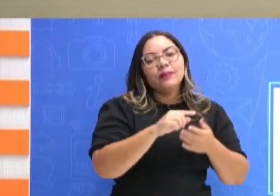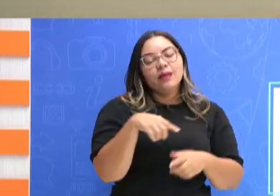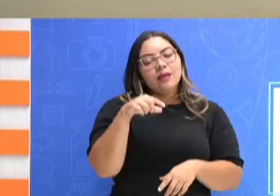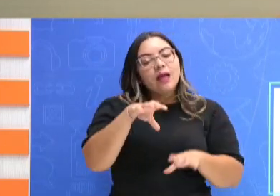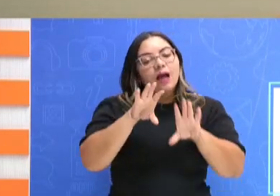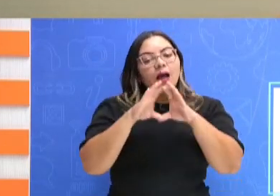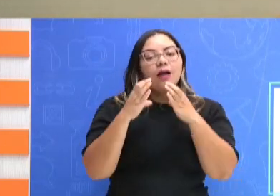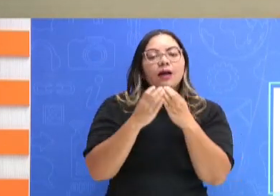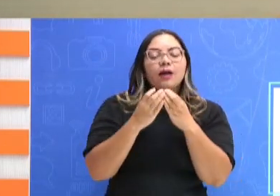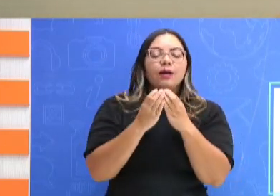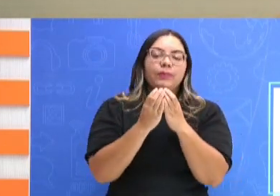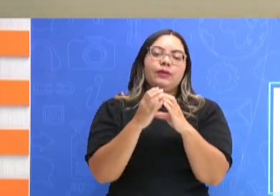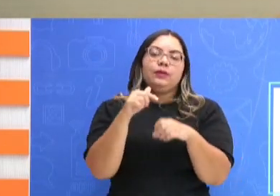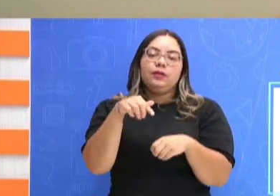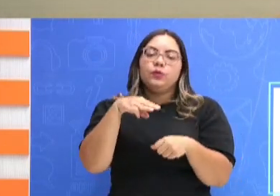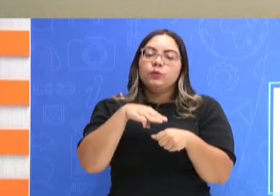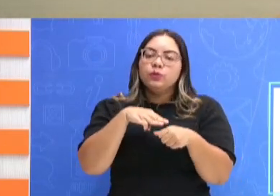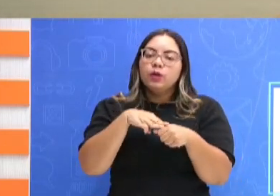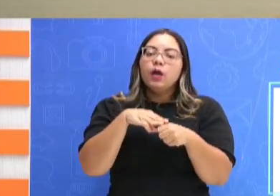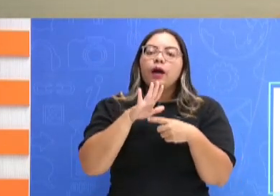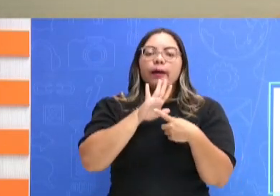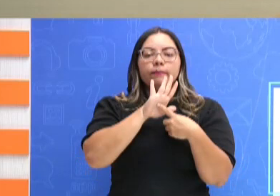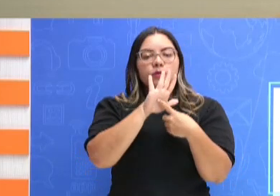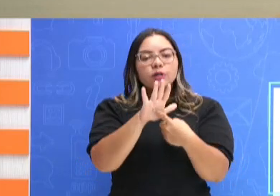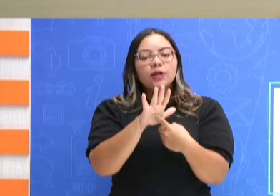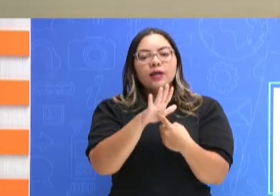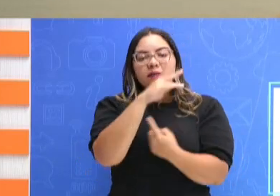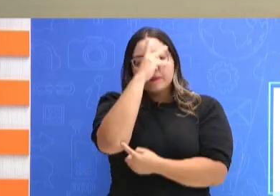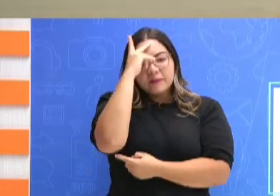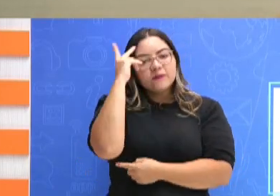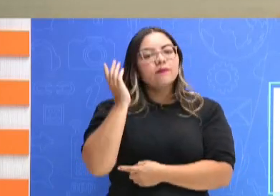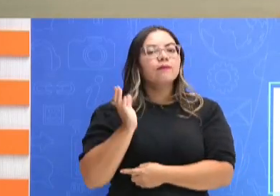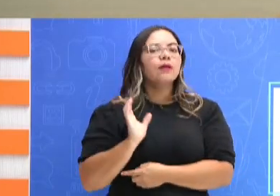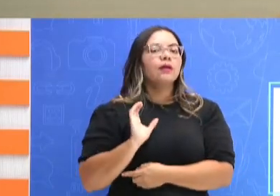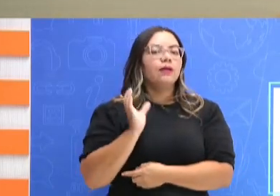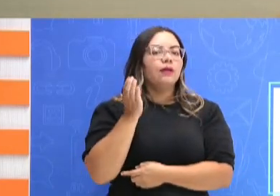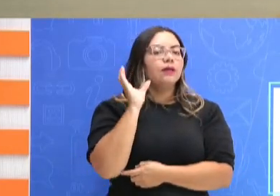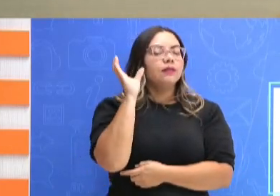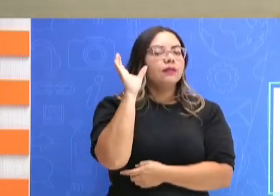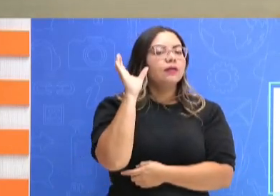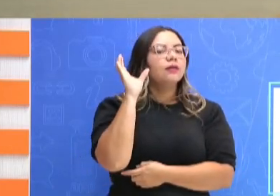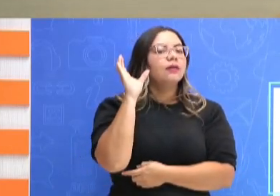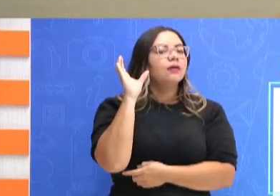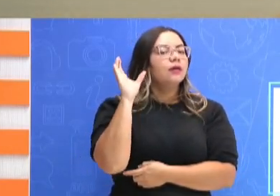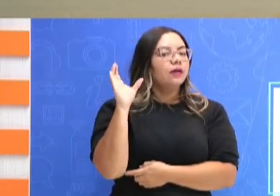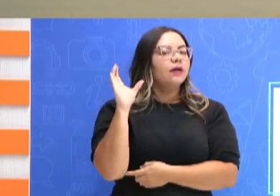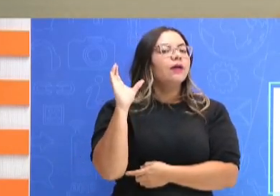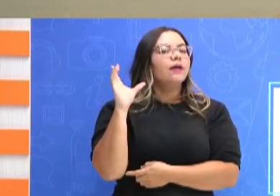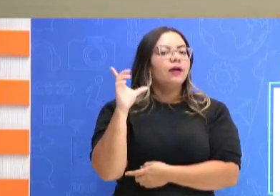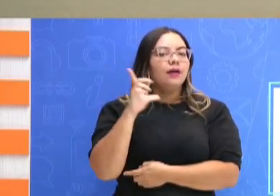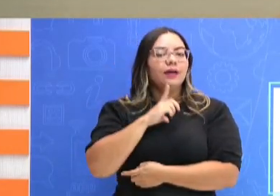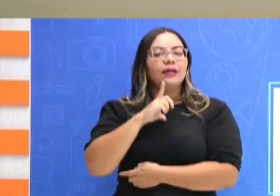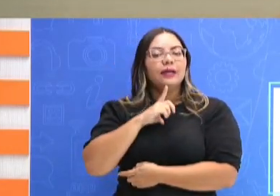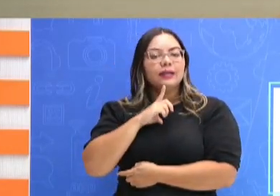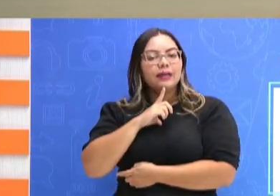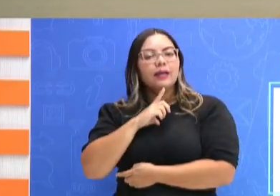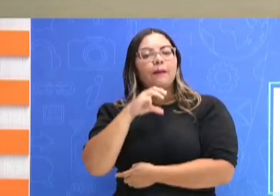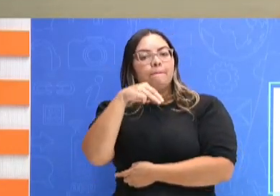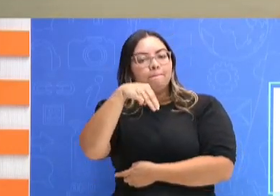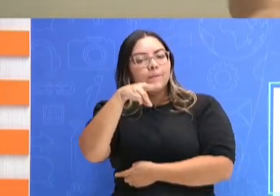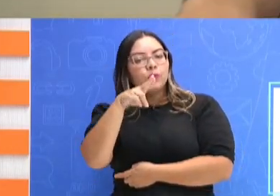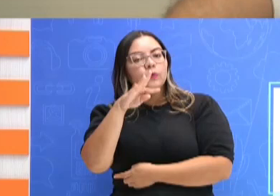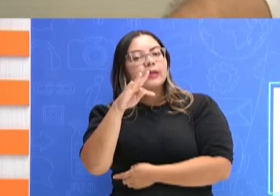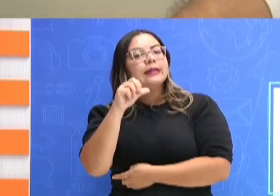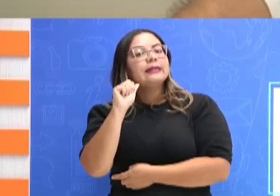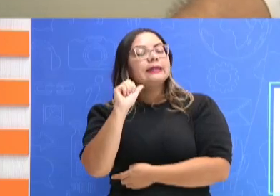Municipal que agora vai mostrar que os ricos vão ser penalizados se não manter a cidade limpa. Sabe